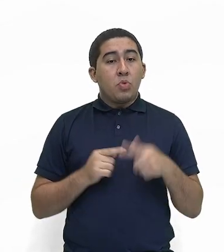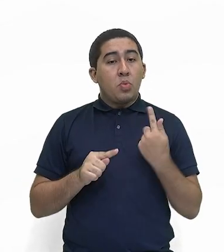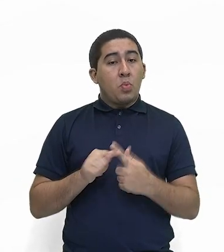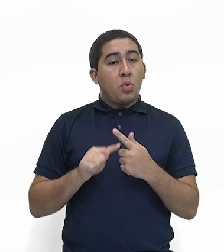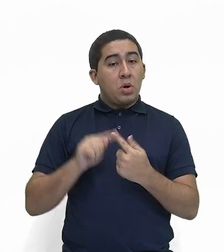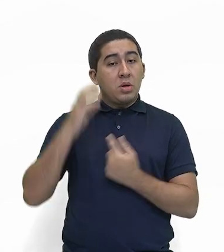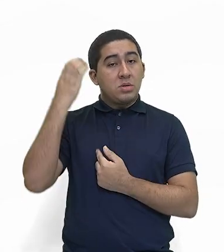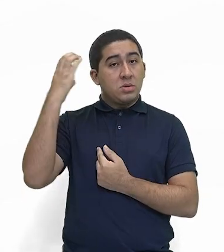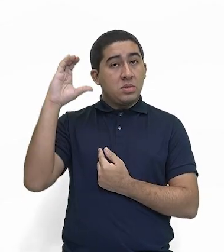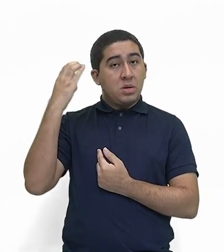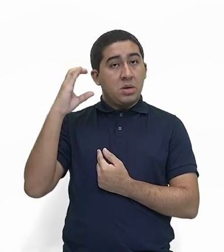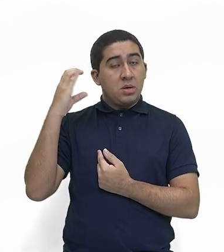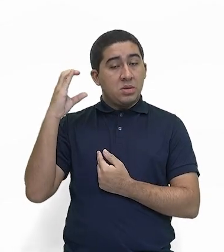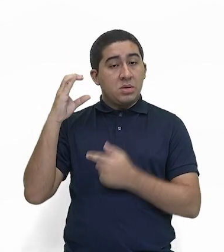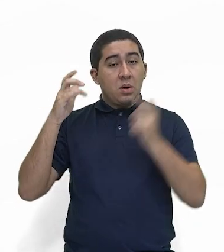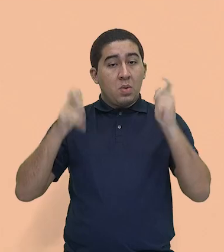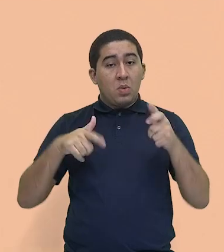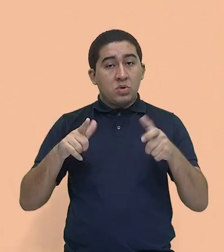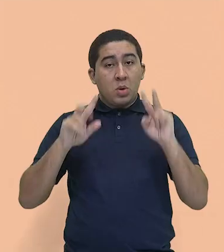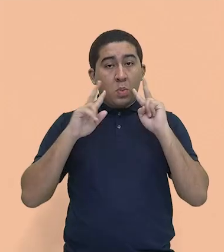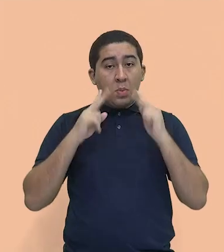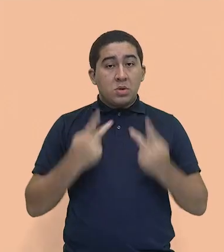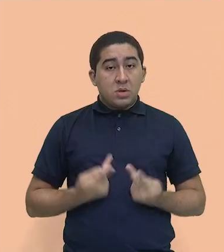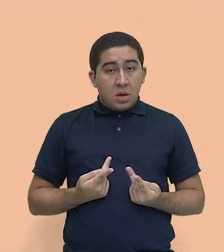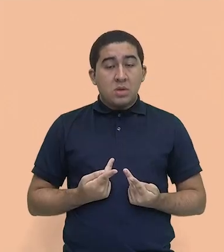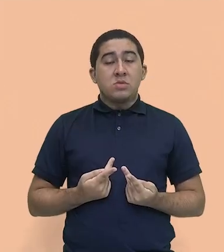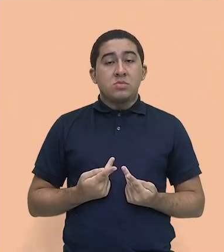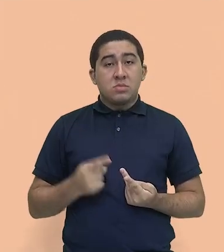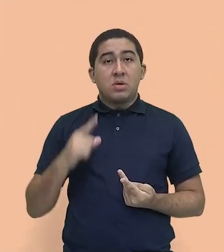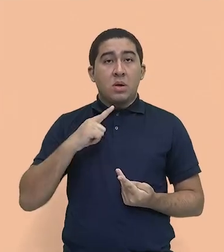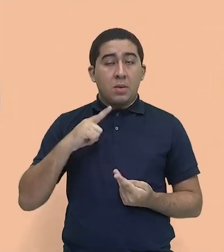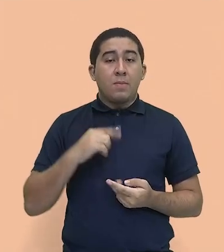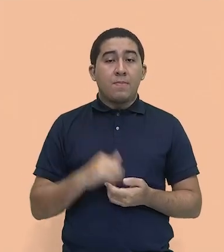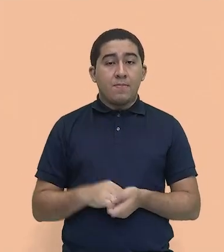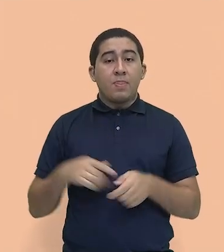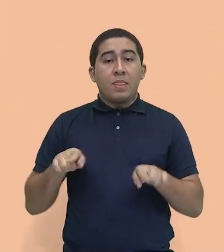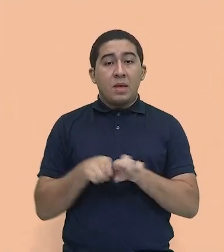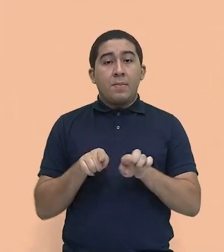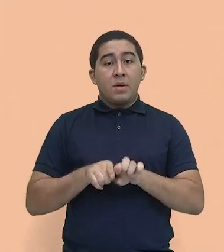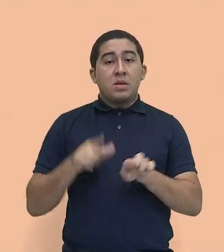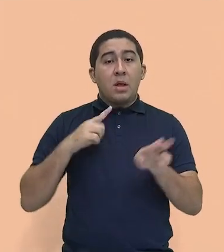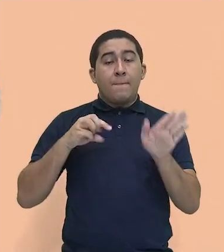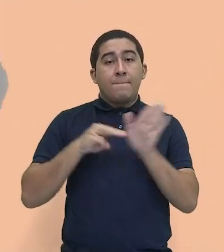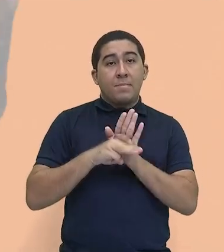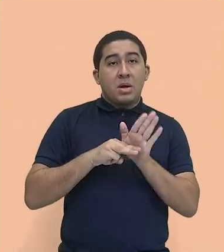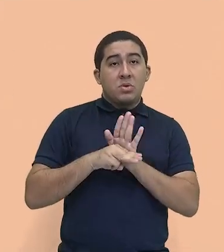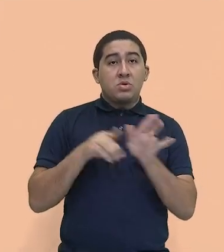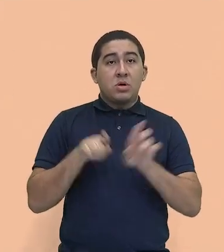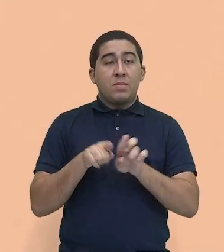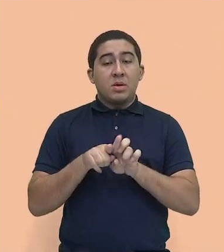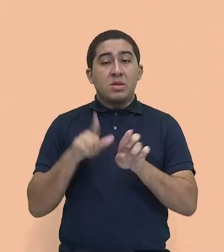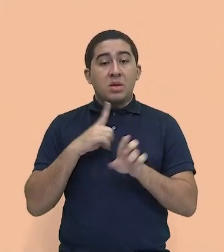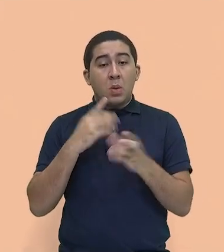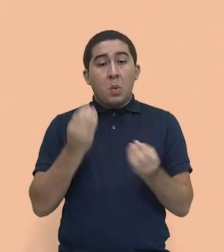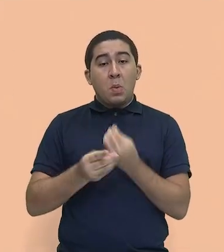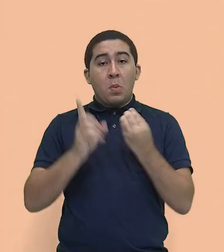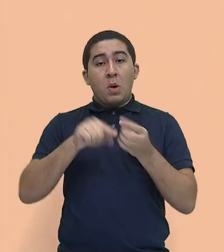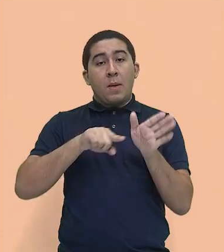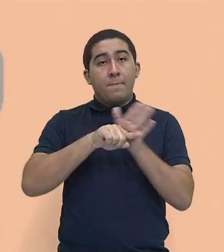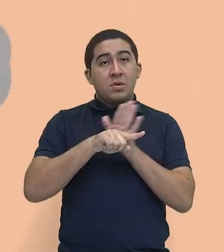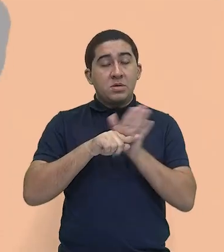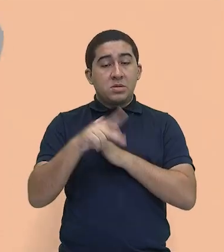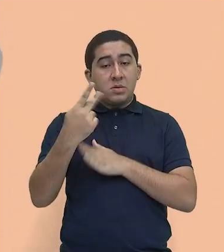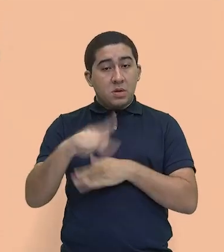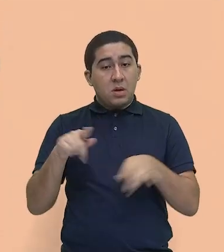ciência ela está aí a serviço da humanidade, né? Ela tem métodos, ela tem forma de fazer pesquisa,